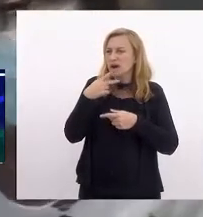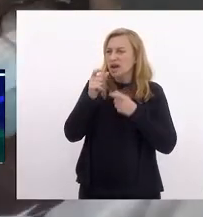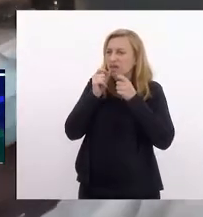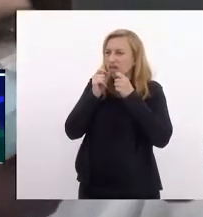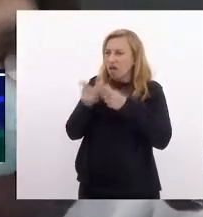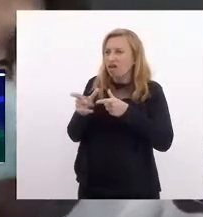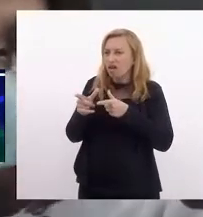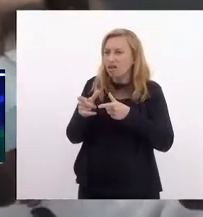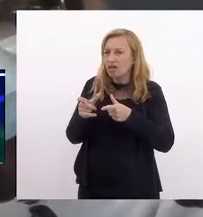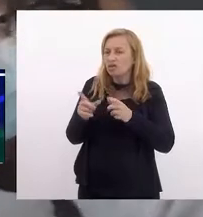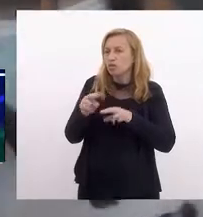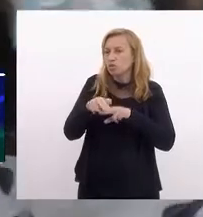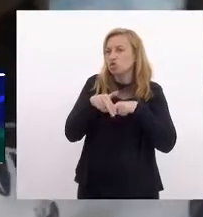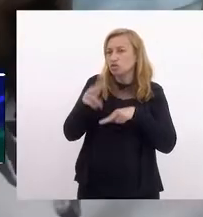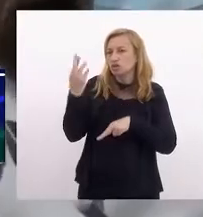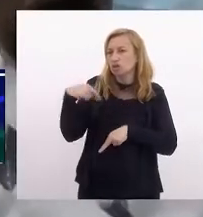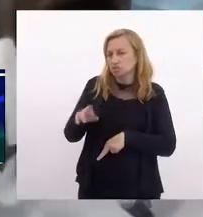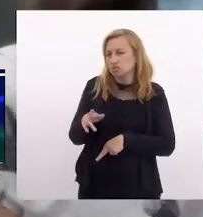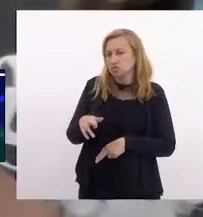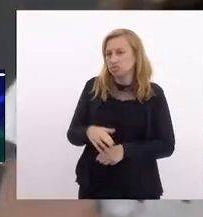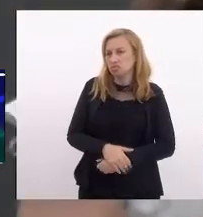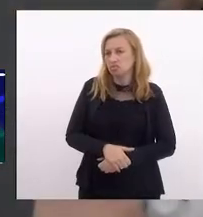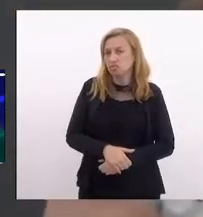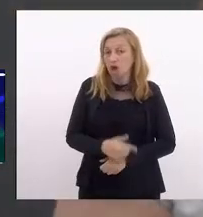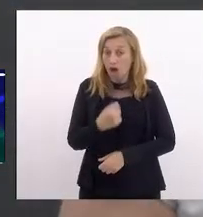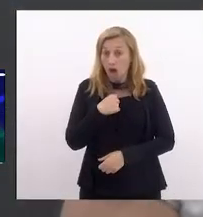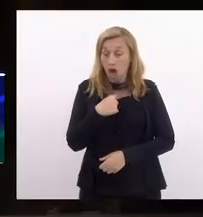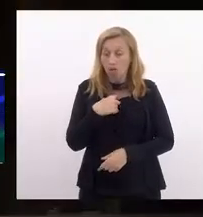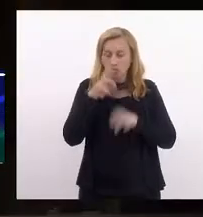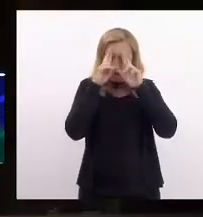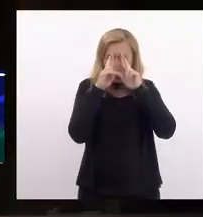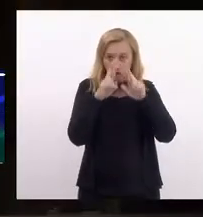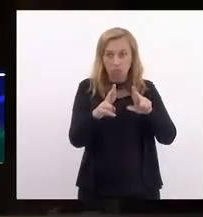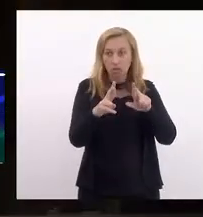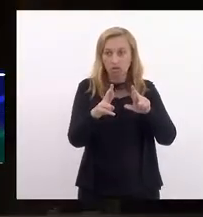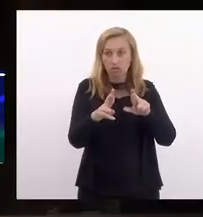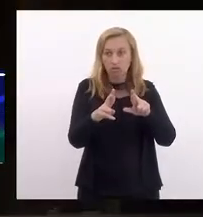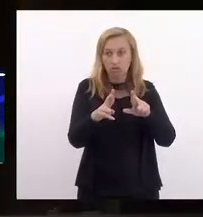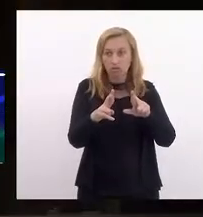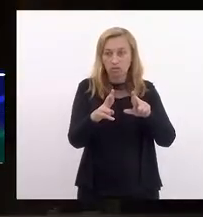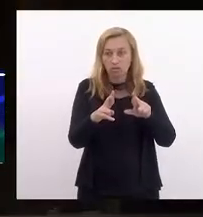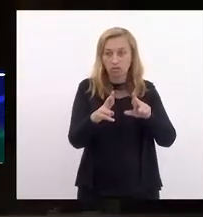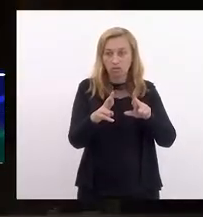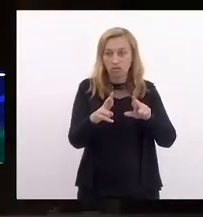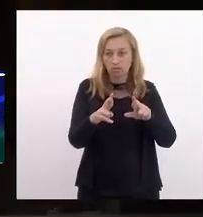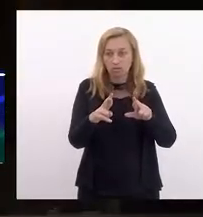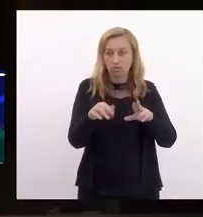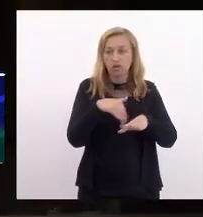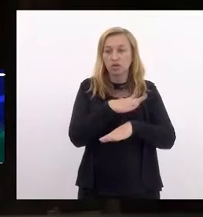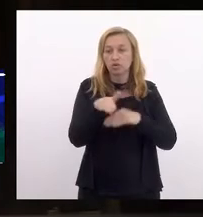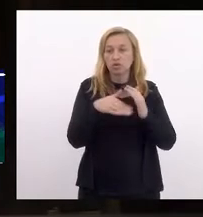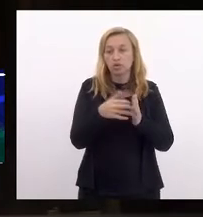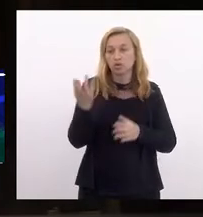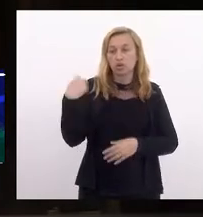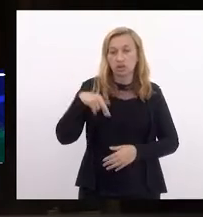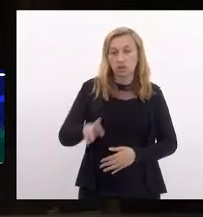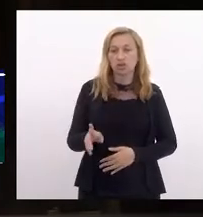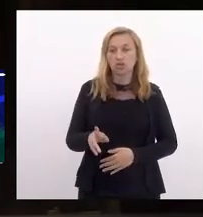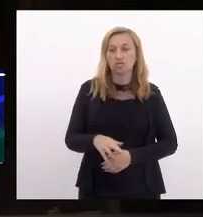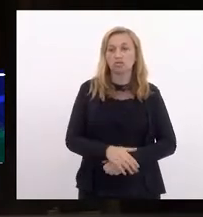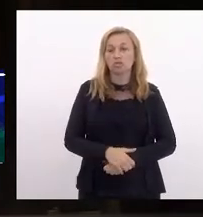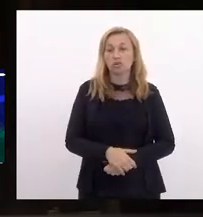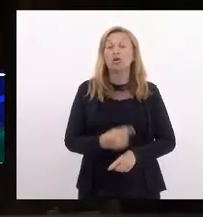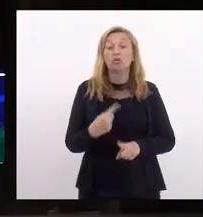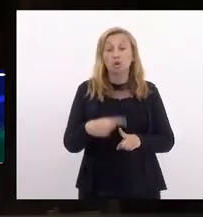por razões religiosas e o respeito em todas as religiões